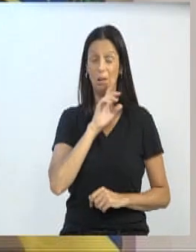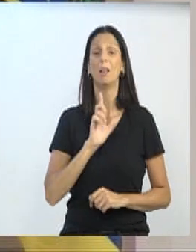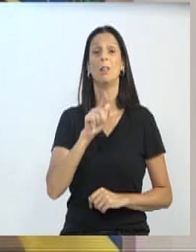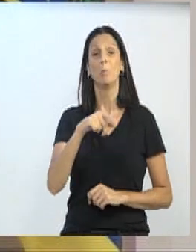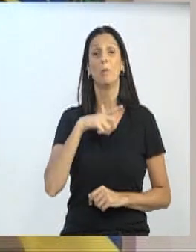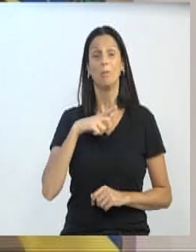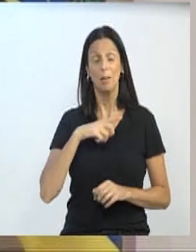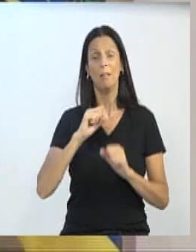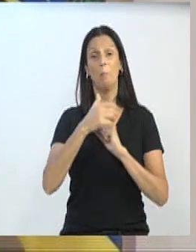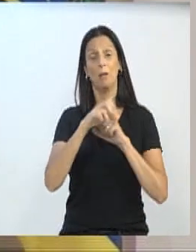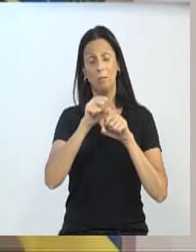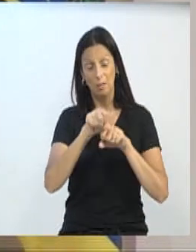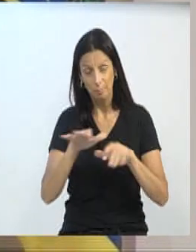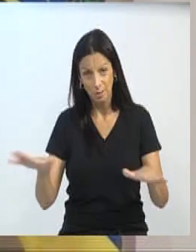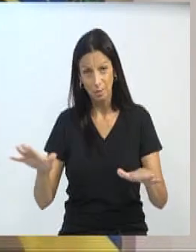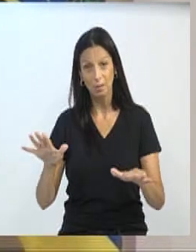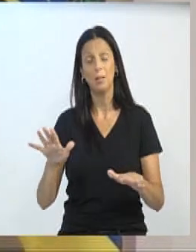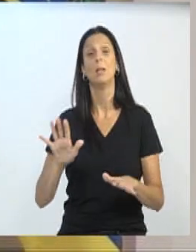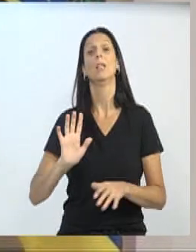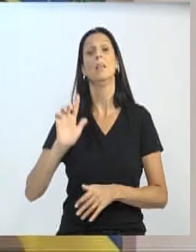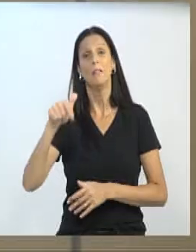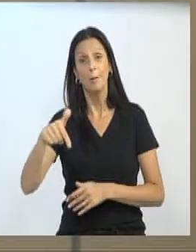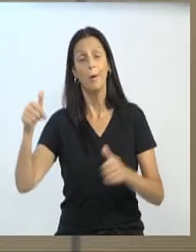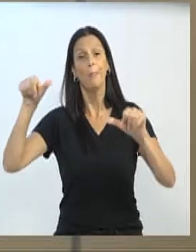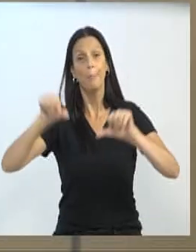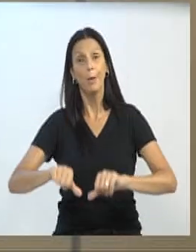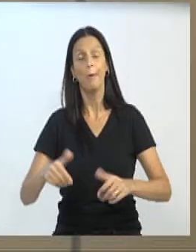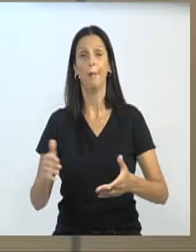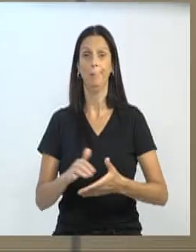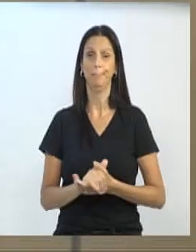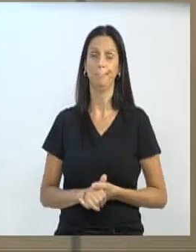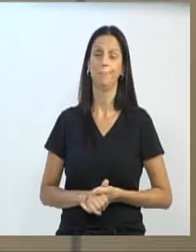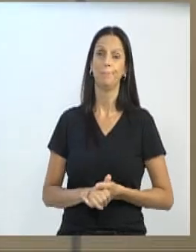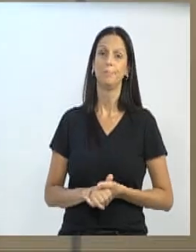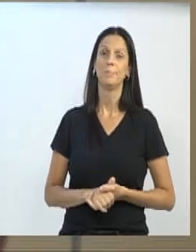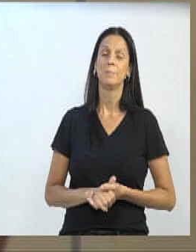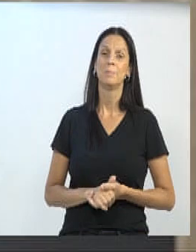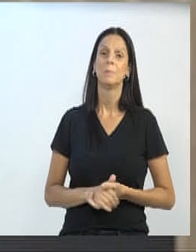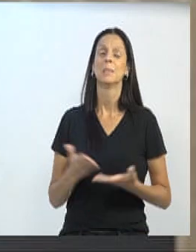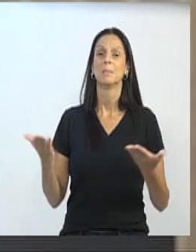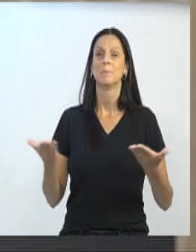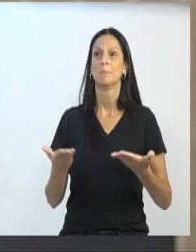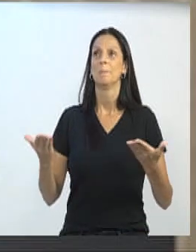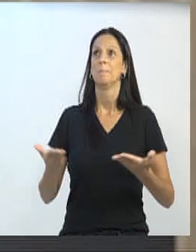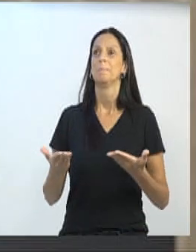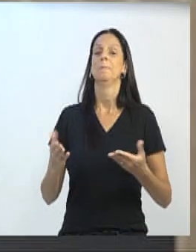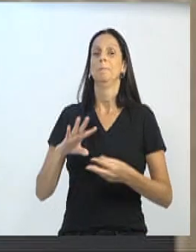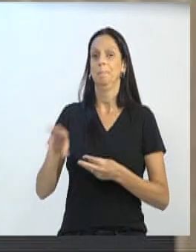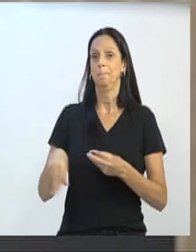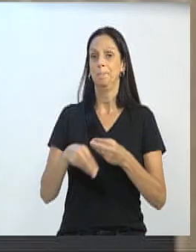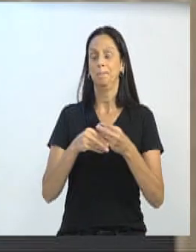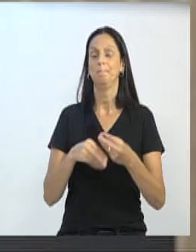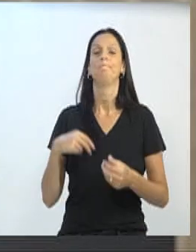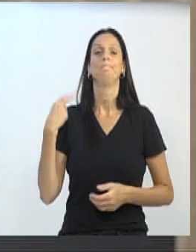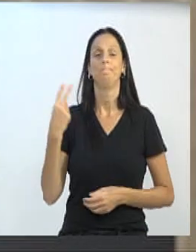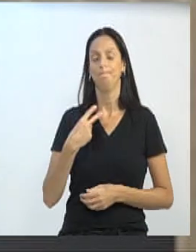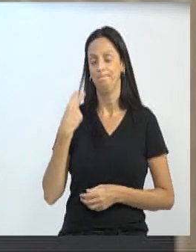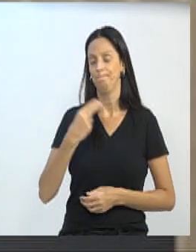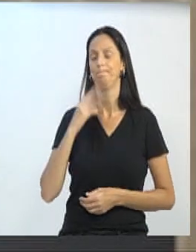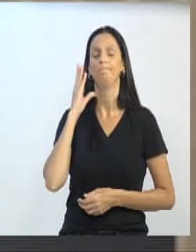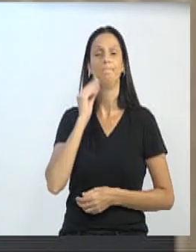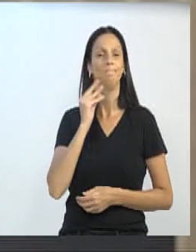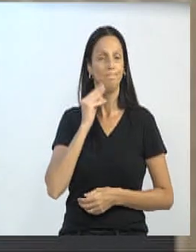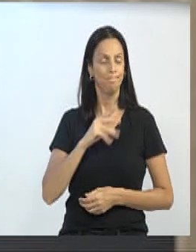ficou pior quando a parte meu colega do Mauricio é a parte o verdão Maurício chegou é Vereador Gilson o professor